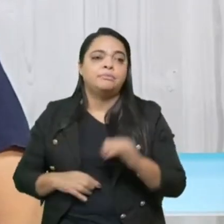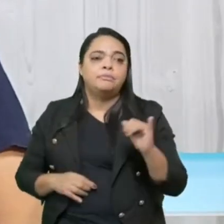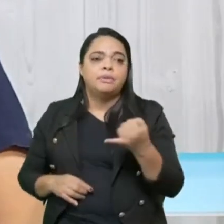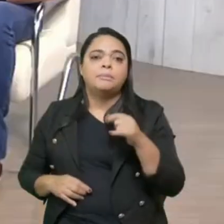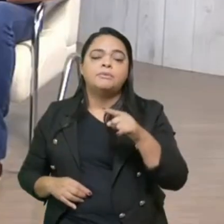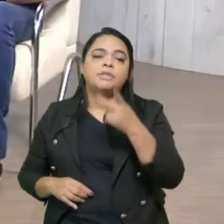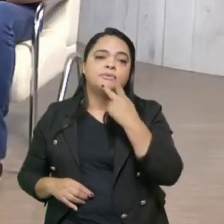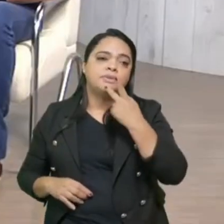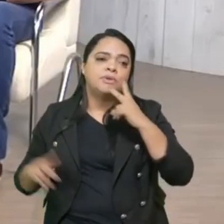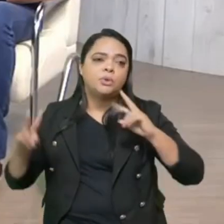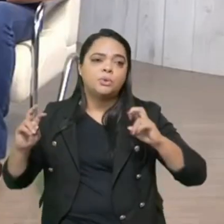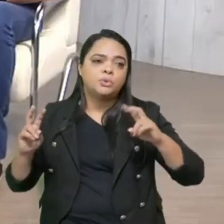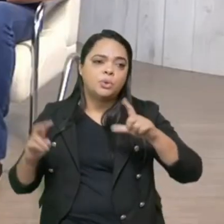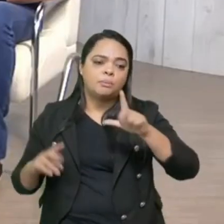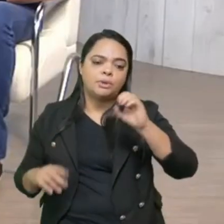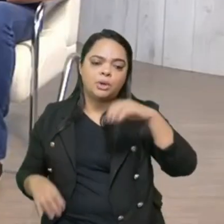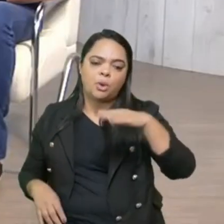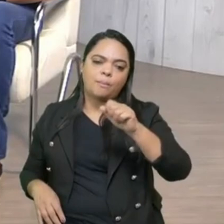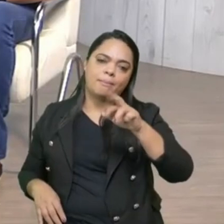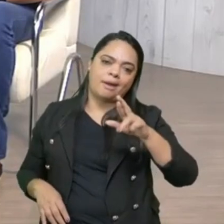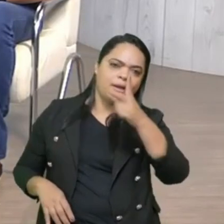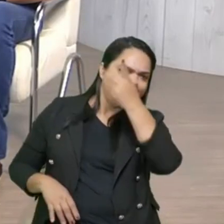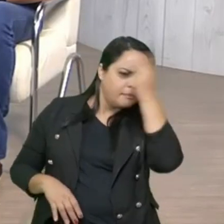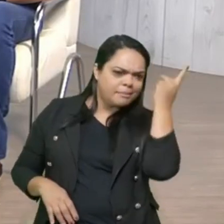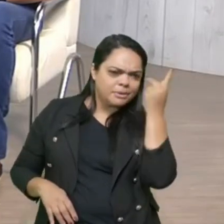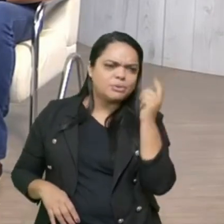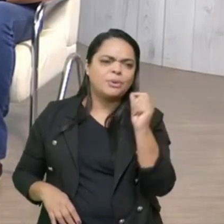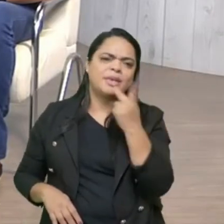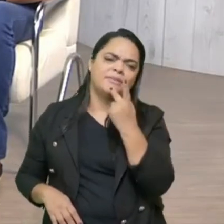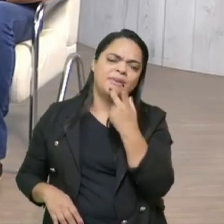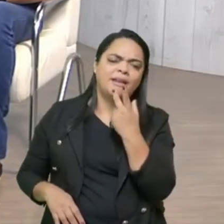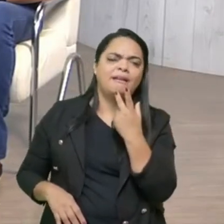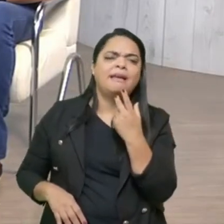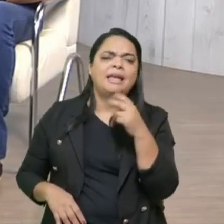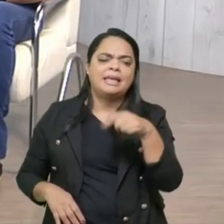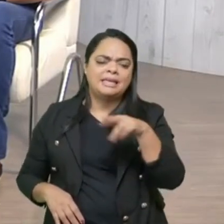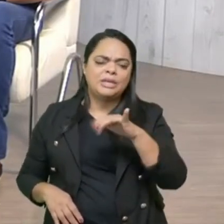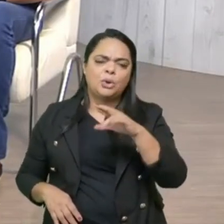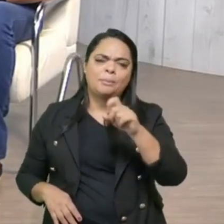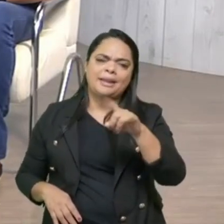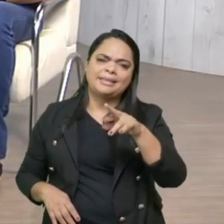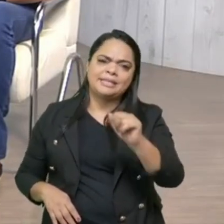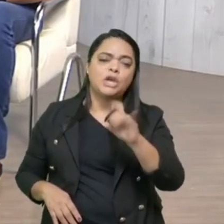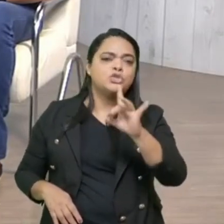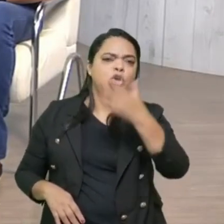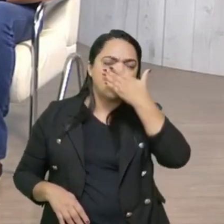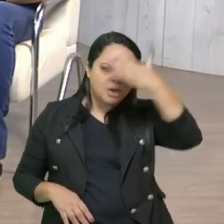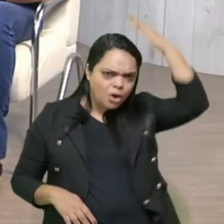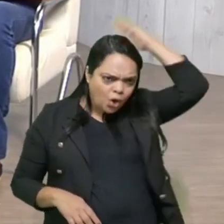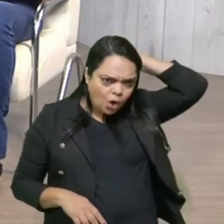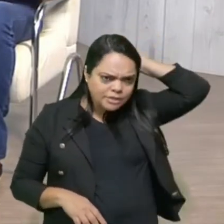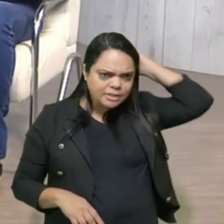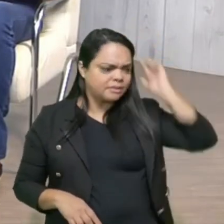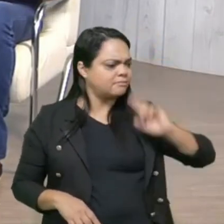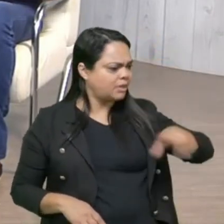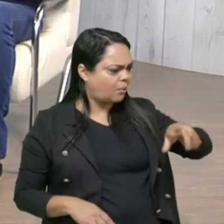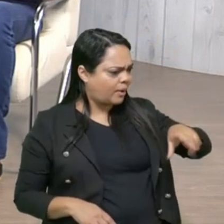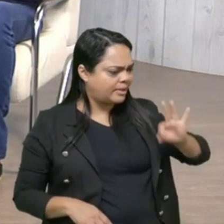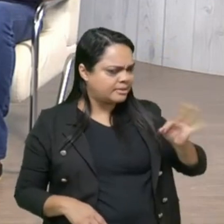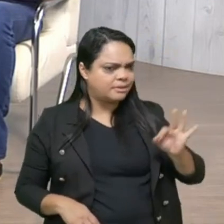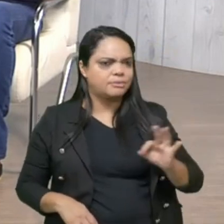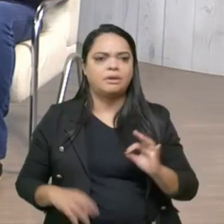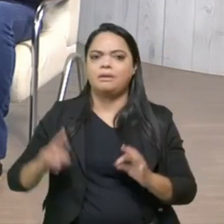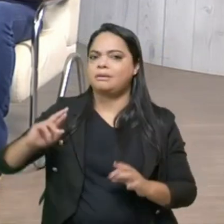você mencionou essa questão da lombar, muita gente associa a quiropraxia somente às costas, mas como você disse, não é bem isso. Né? Não é bem isso, a